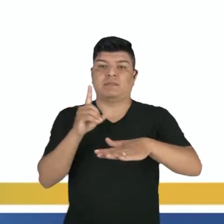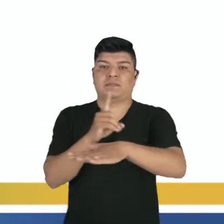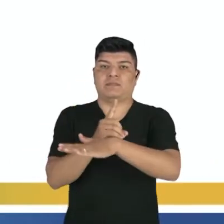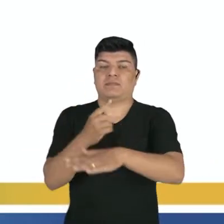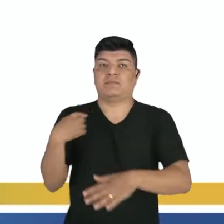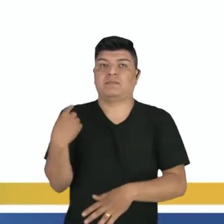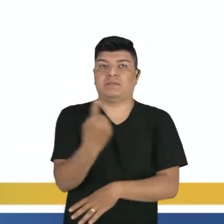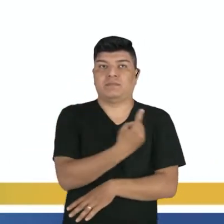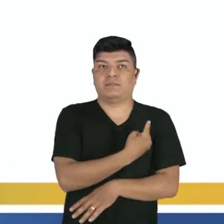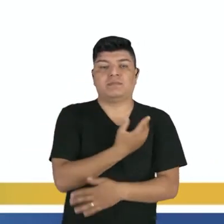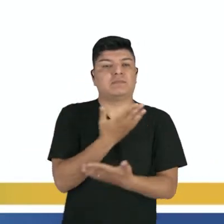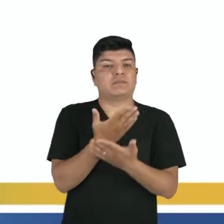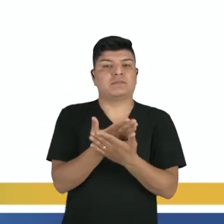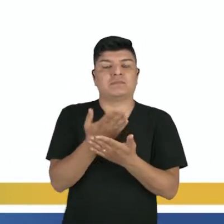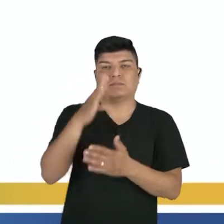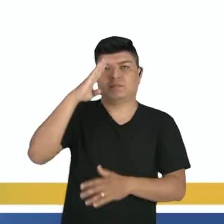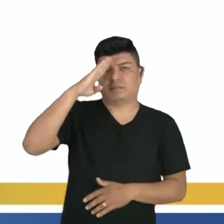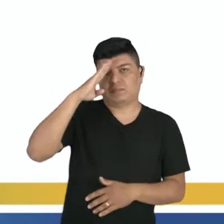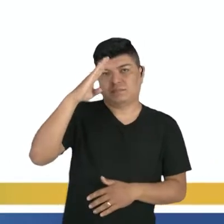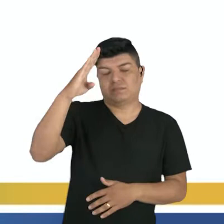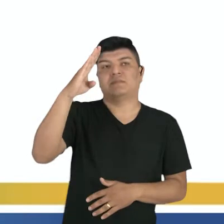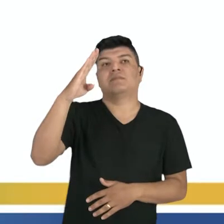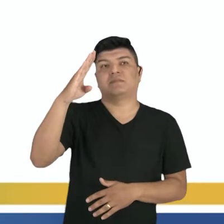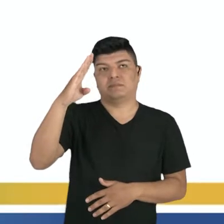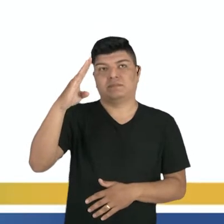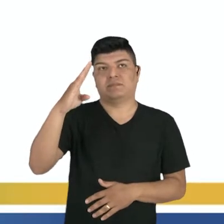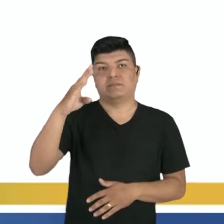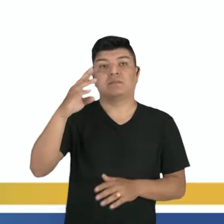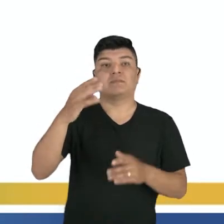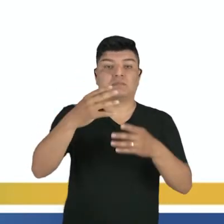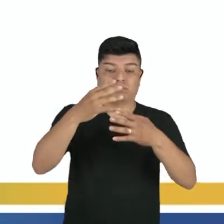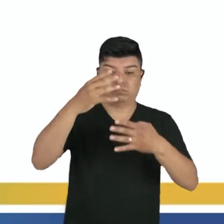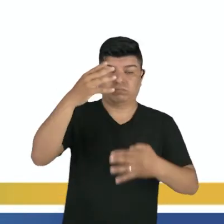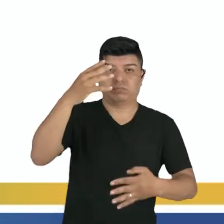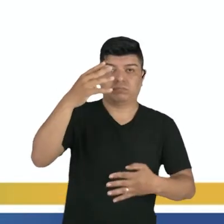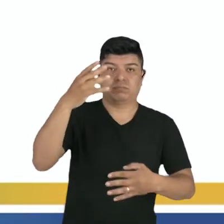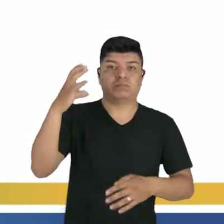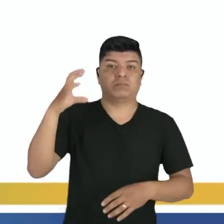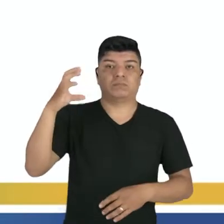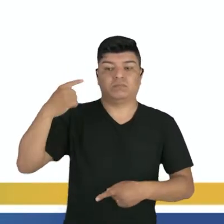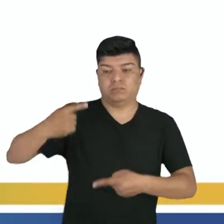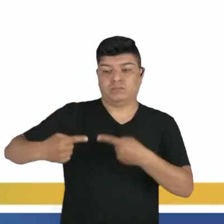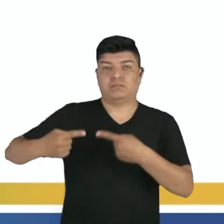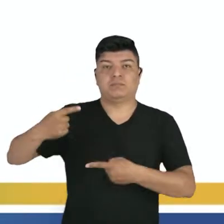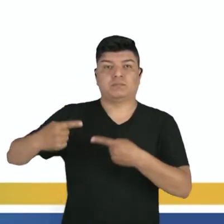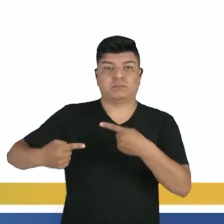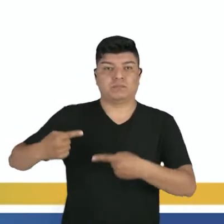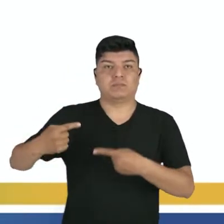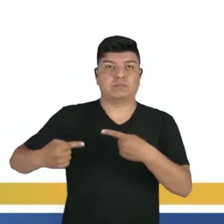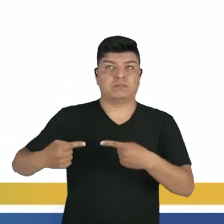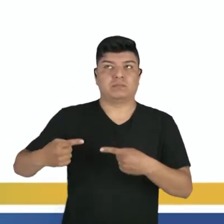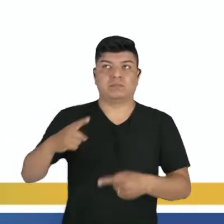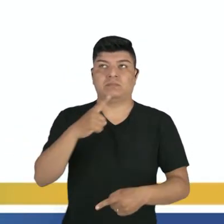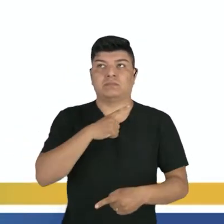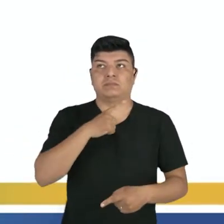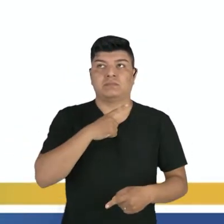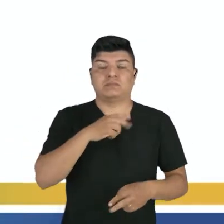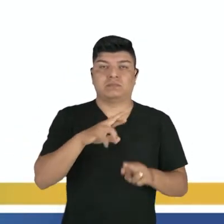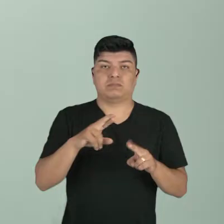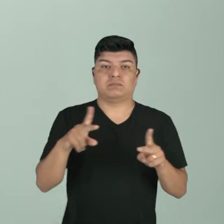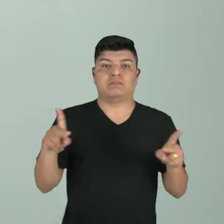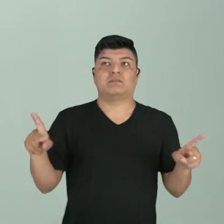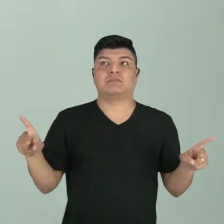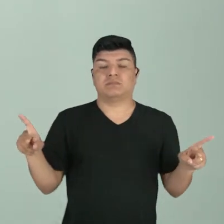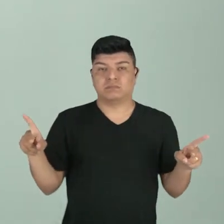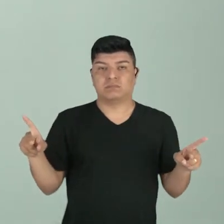quando nós estudamos principalmente nos manuais de ciência política, há uma certa